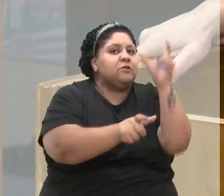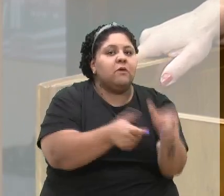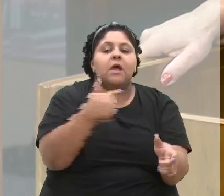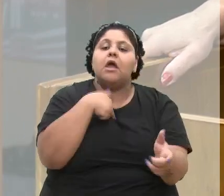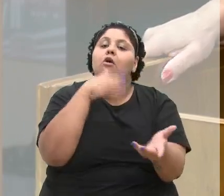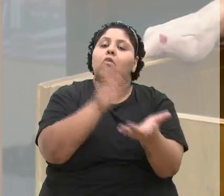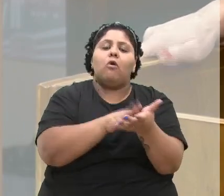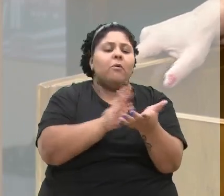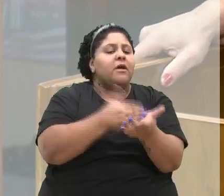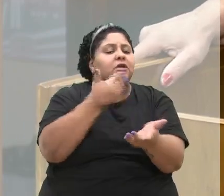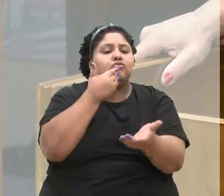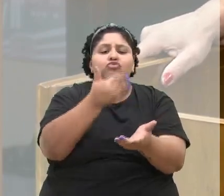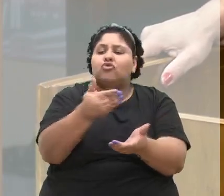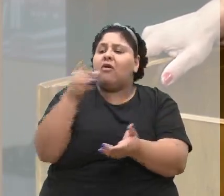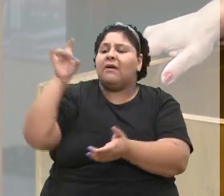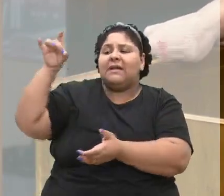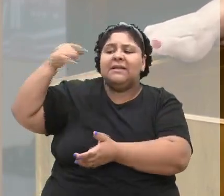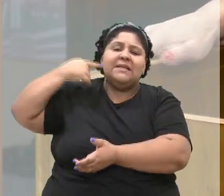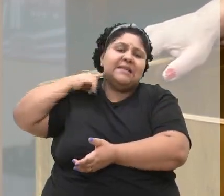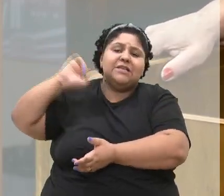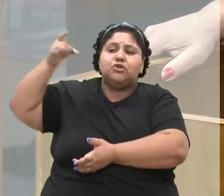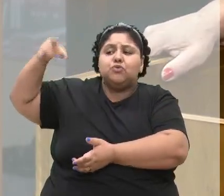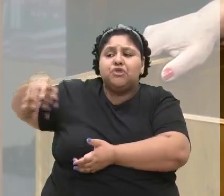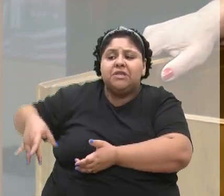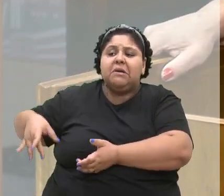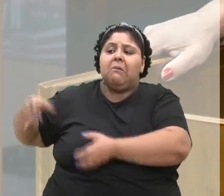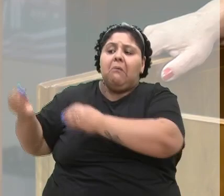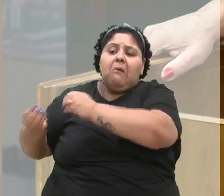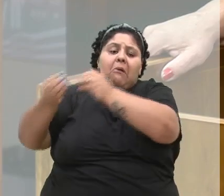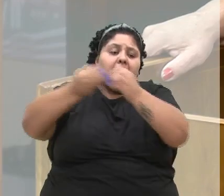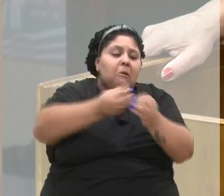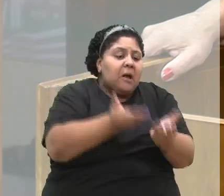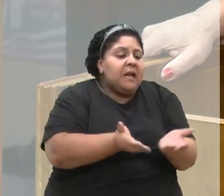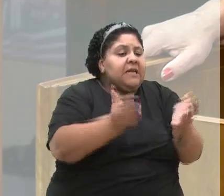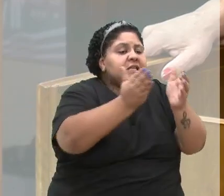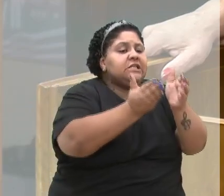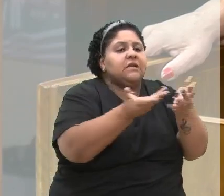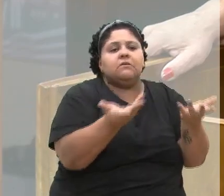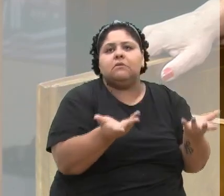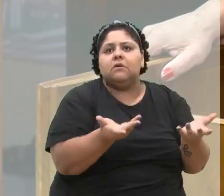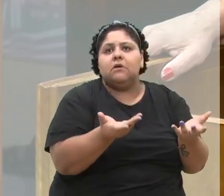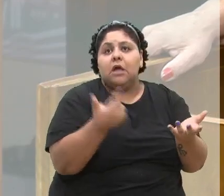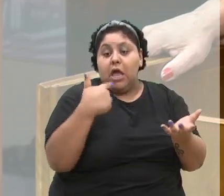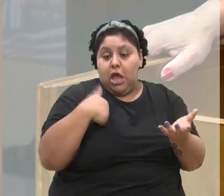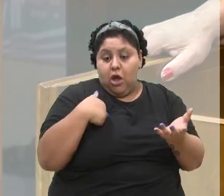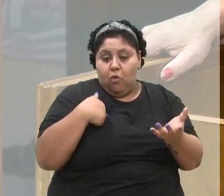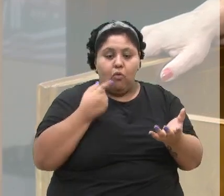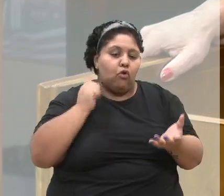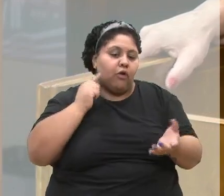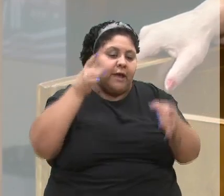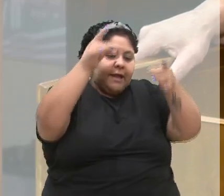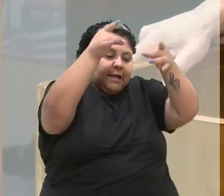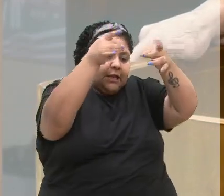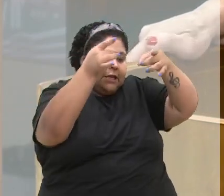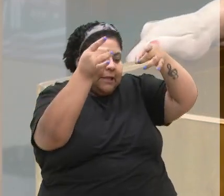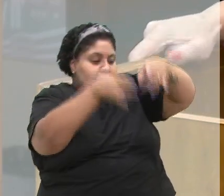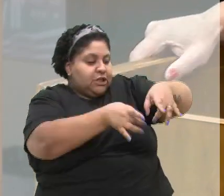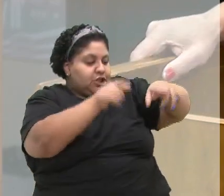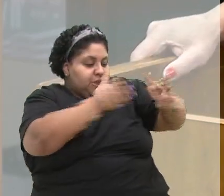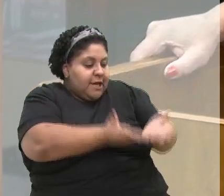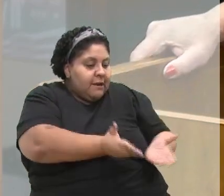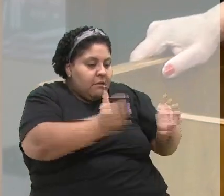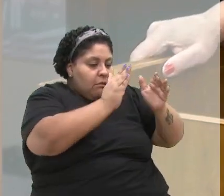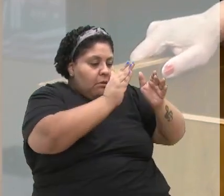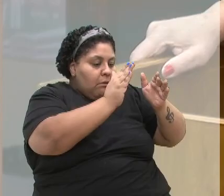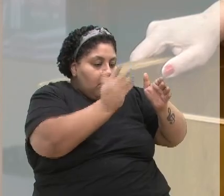não joga isso no chão, coloca na lixeira. Só que eu fui colocar na lixeira e caiu no chão, porque não tinha fundo. Então, está